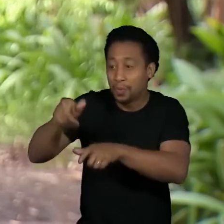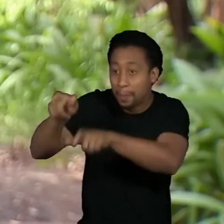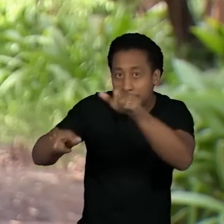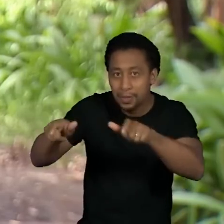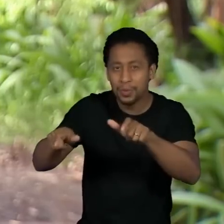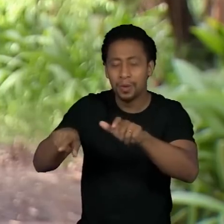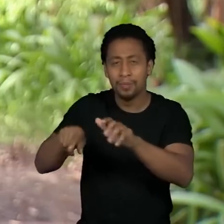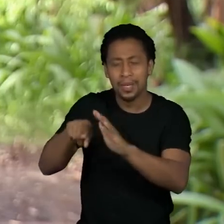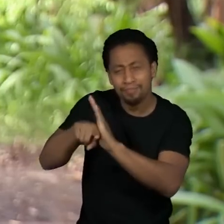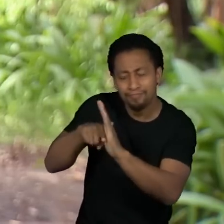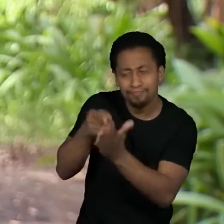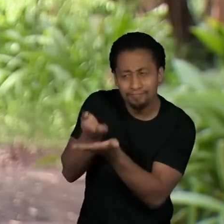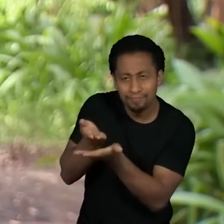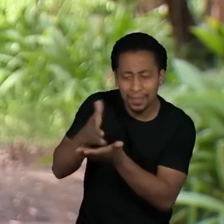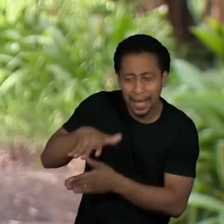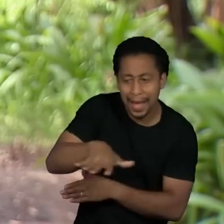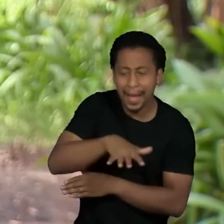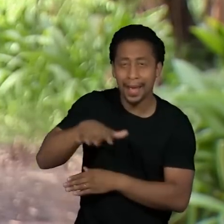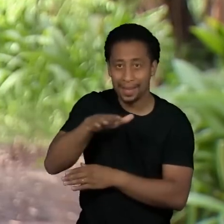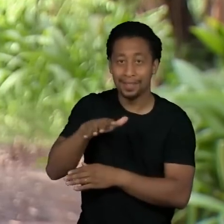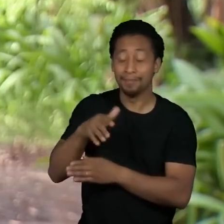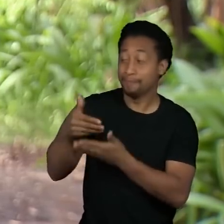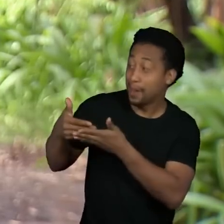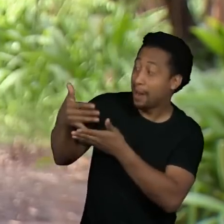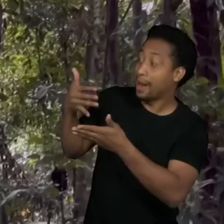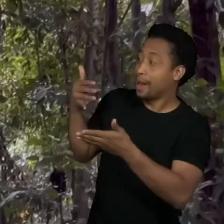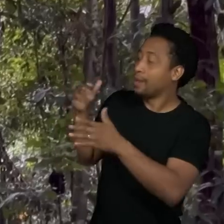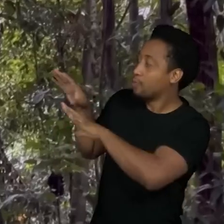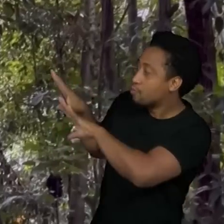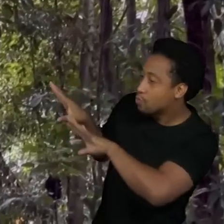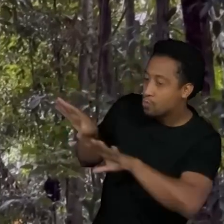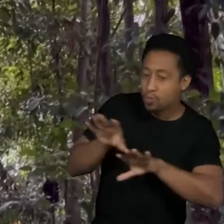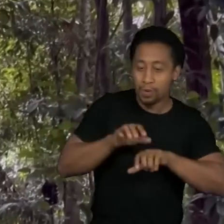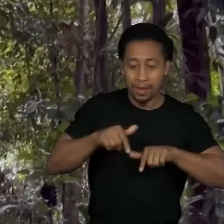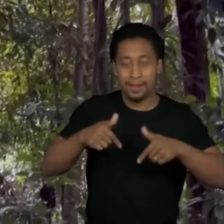para compreender o ciclo da vida na floresta.